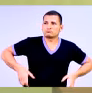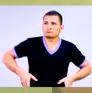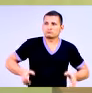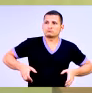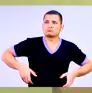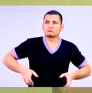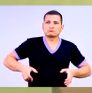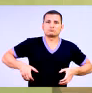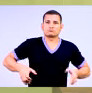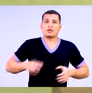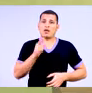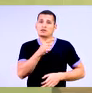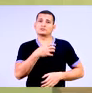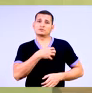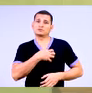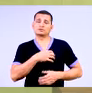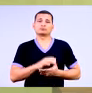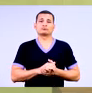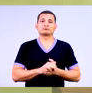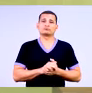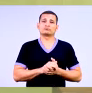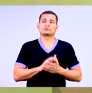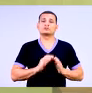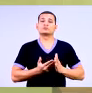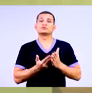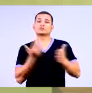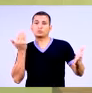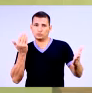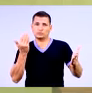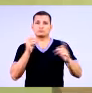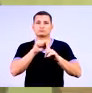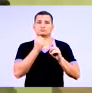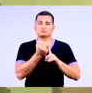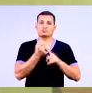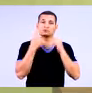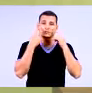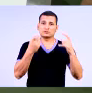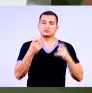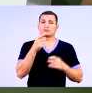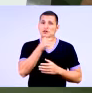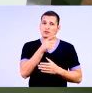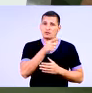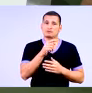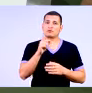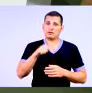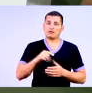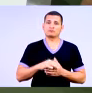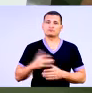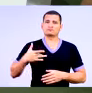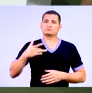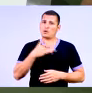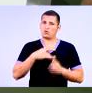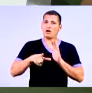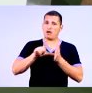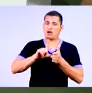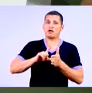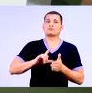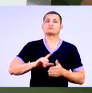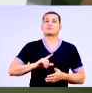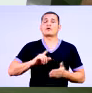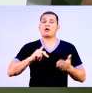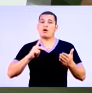não visto pela sociedade, professora Cleo. É interessante, ele era são, sofreu um